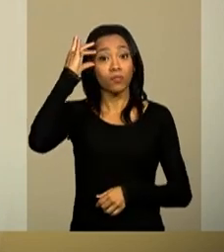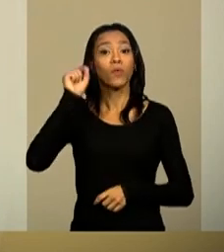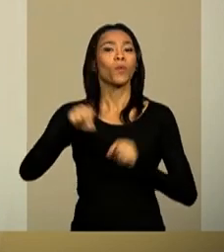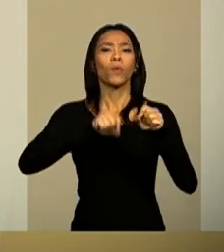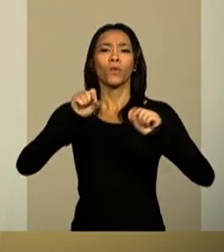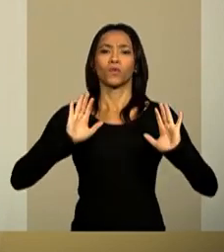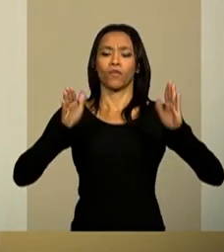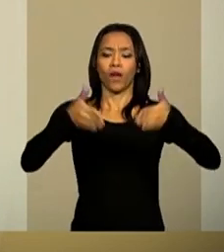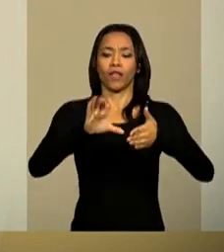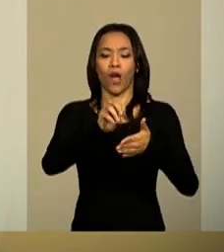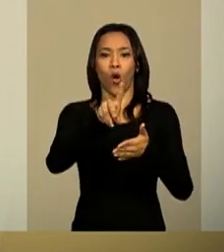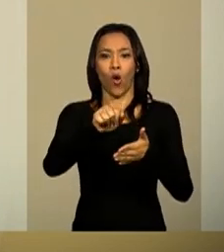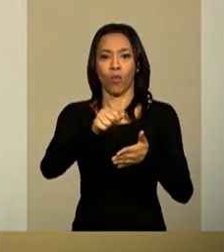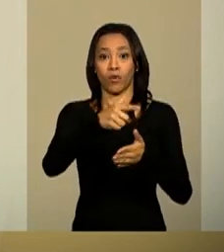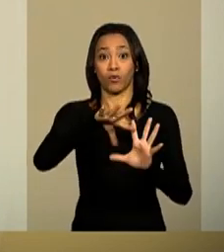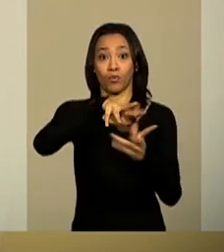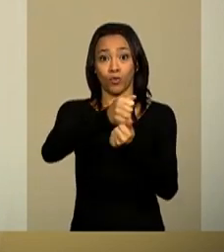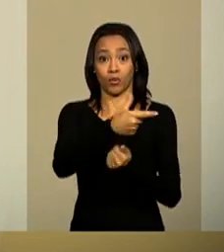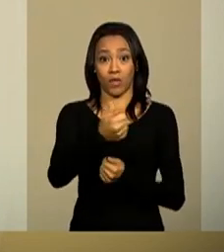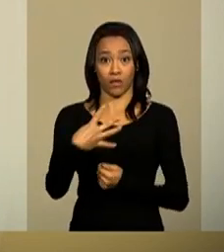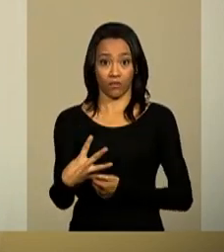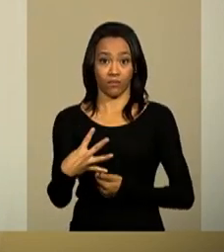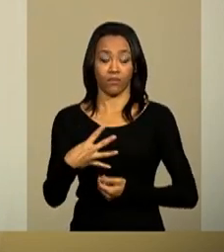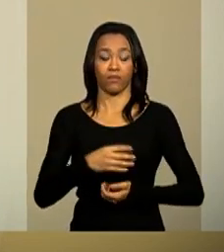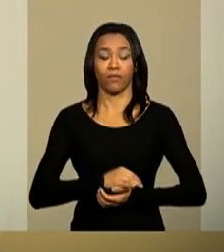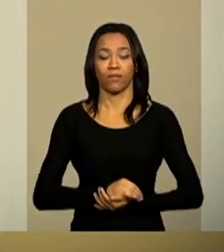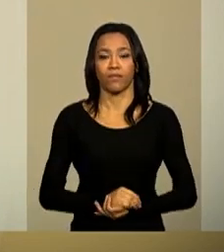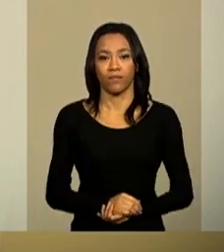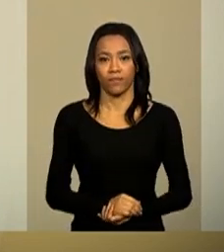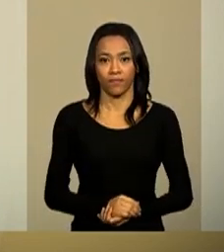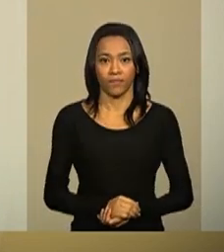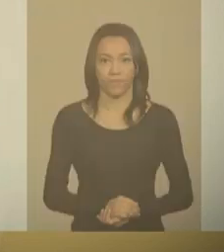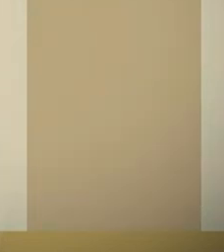sobre a Copa do Mundo 2014.